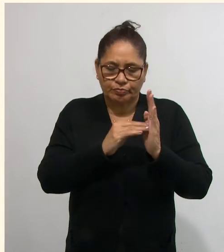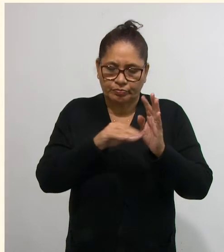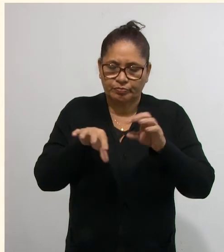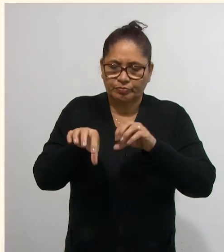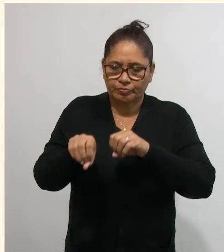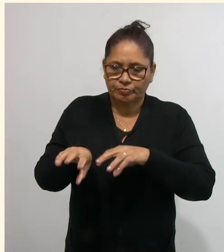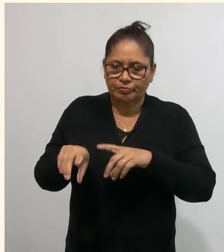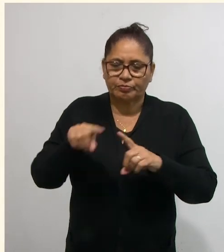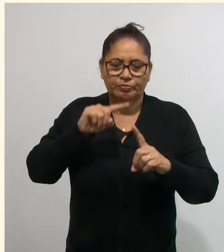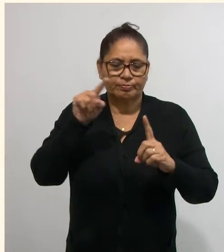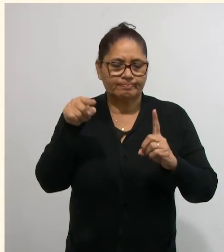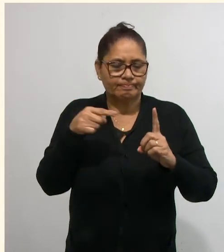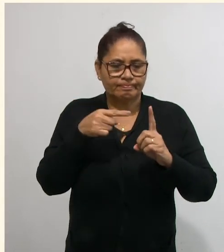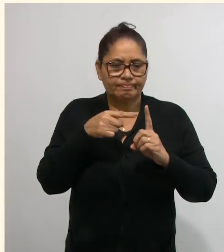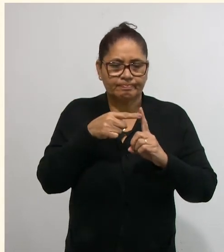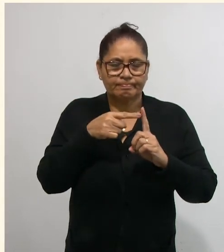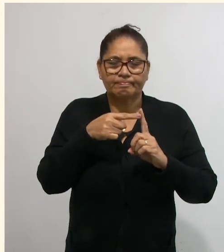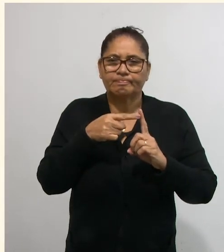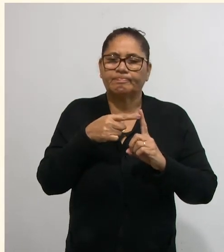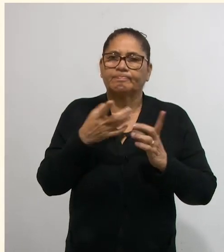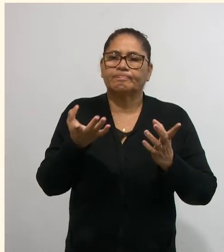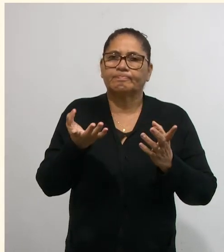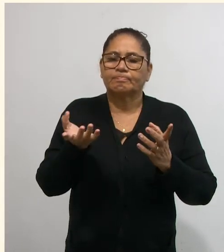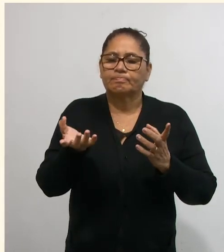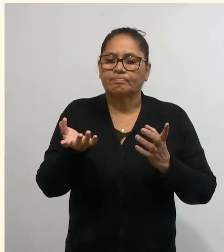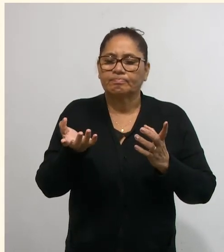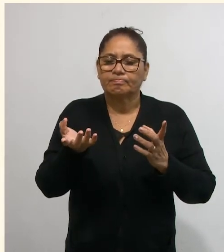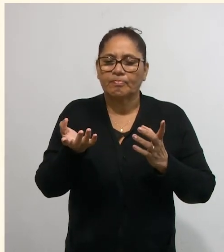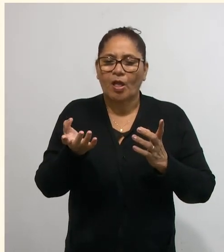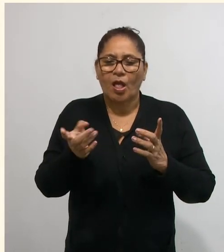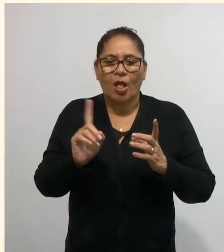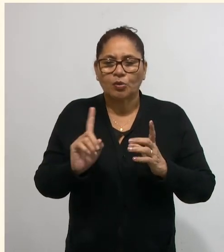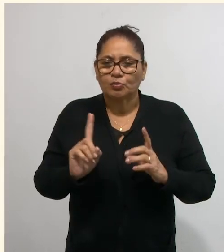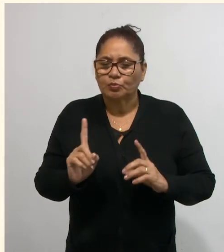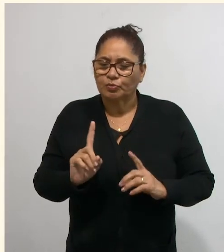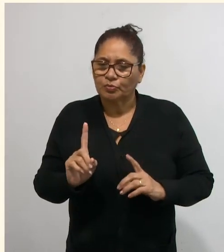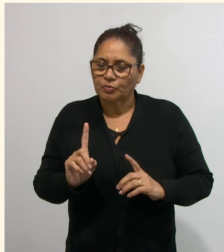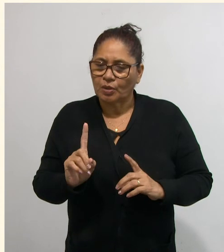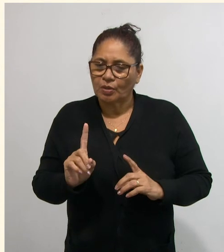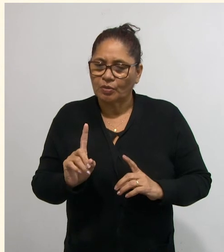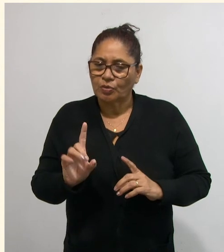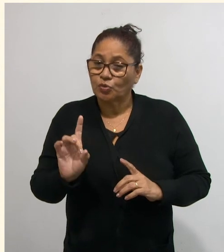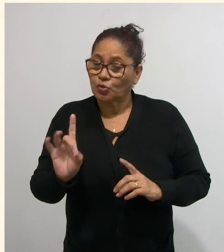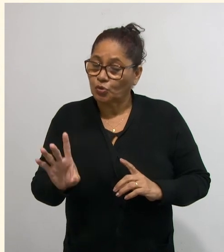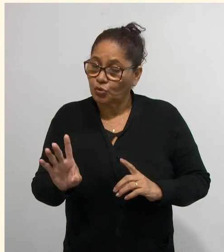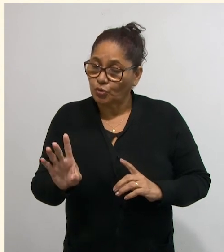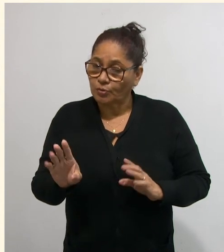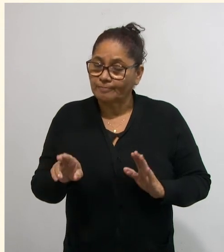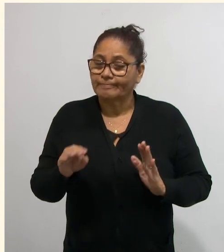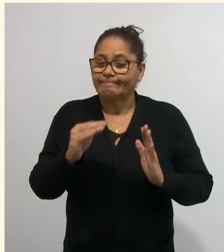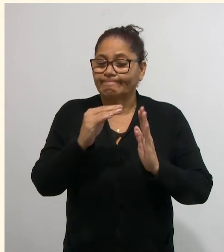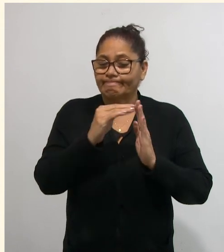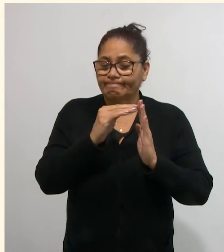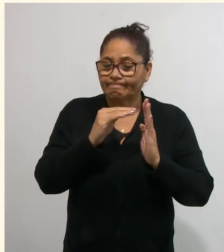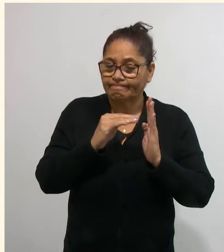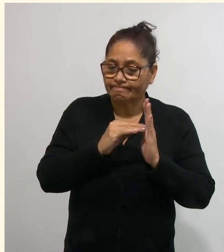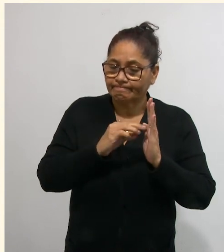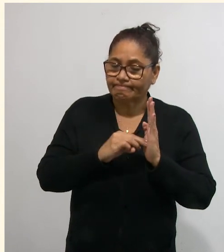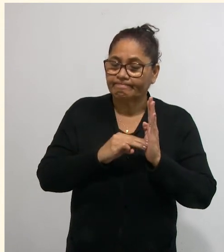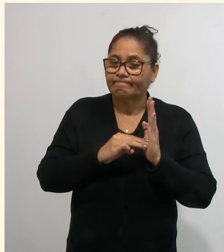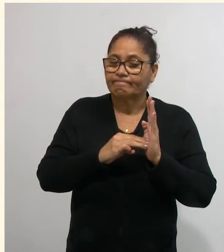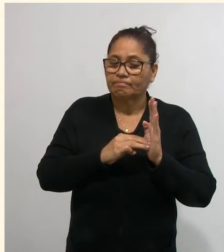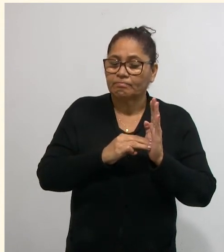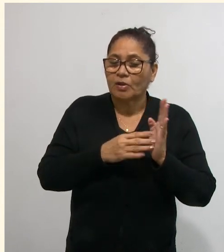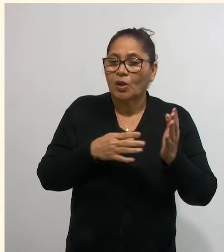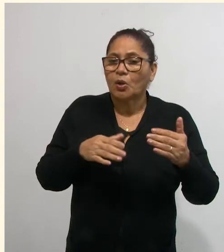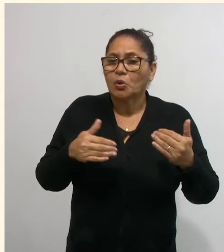de ensino são os objetivos estabelecidos, eles não se realizam sós, ele precisa de um método.